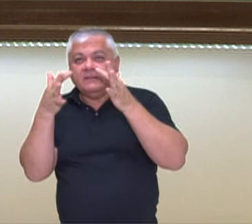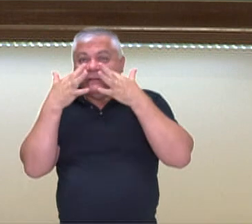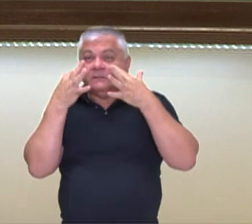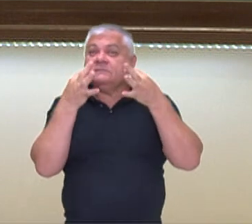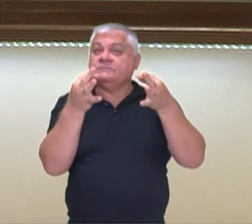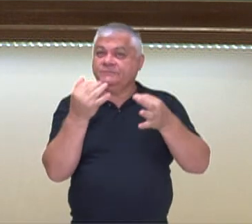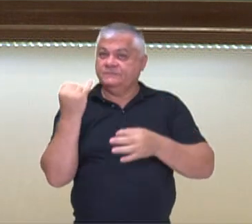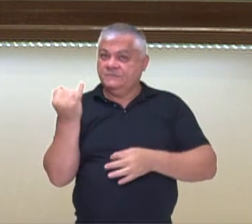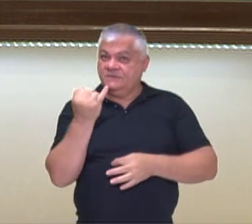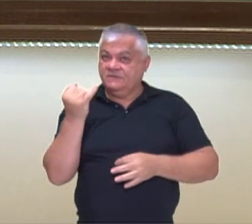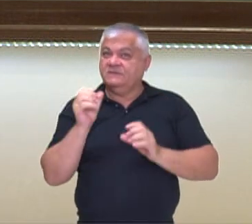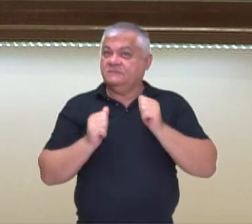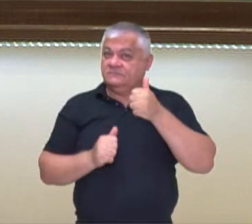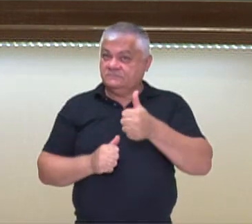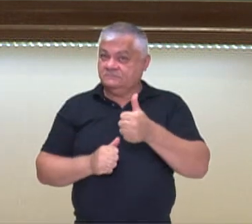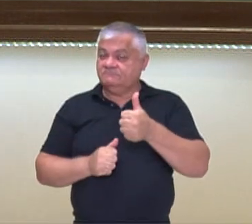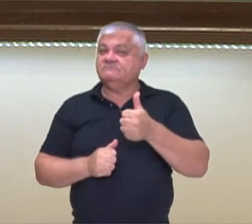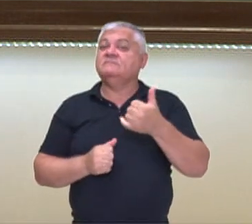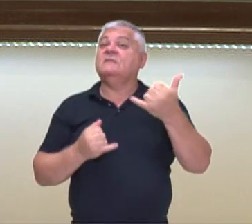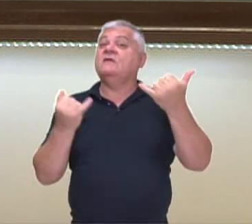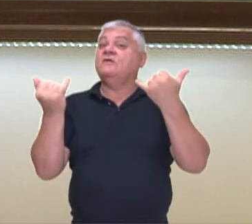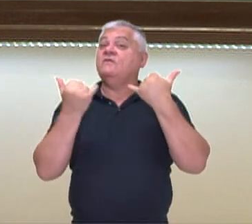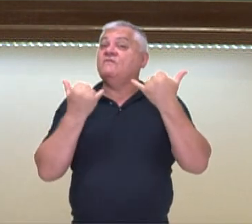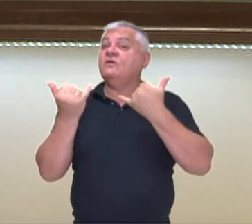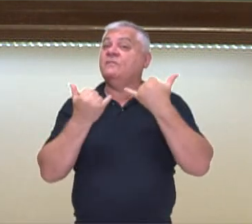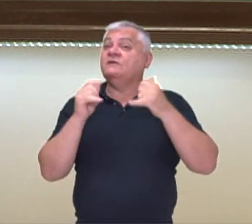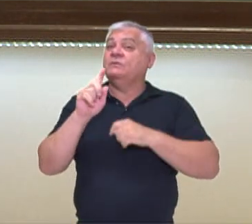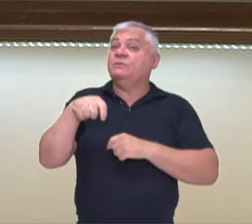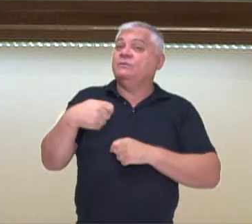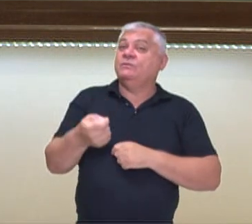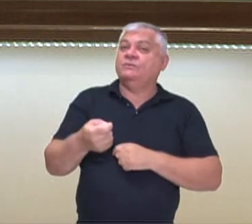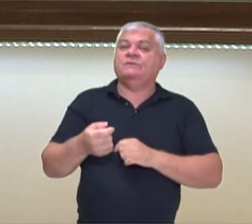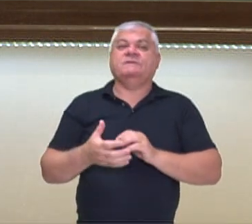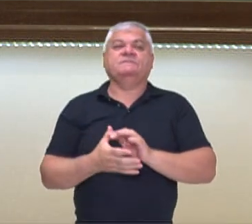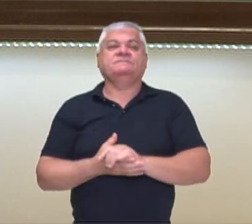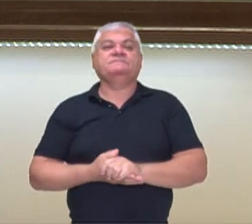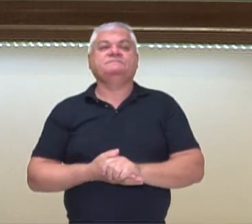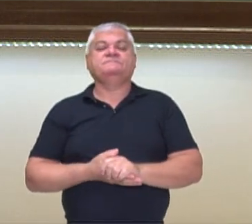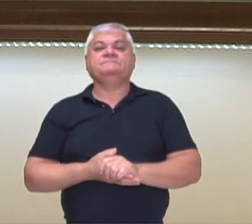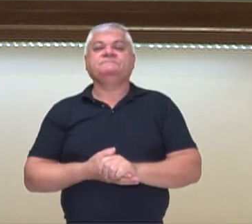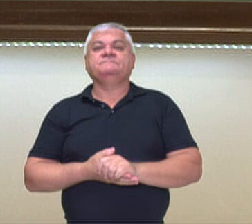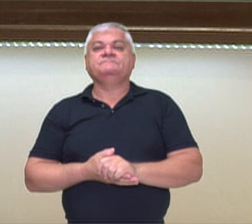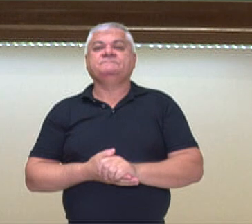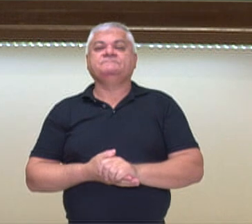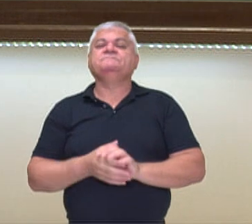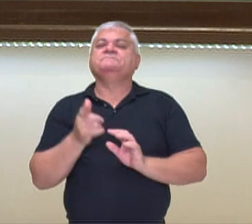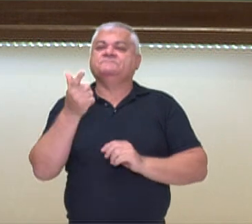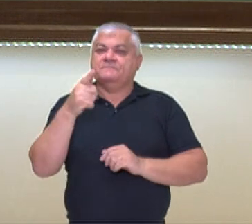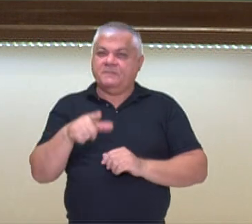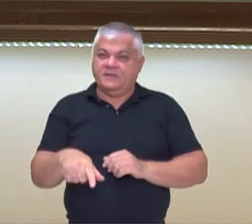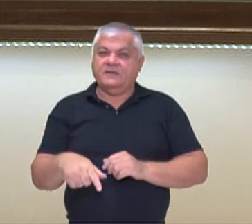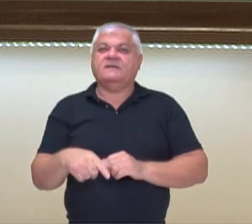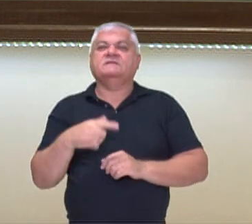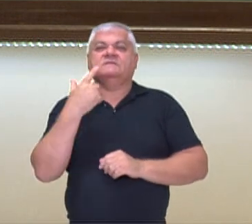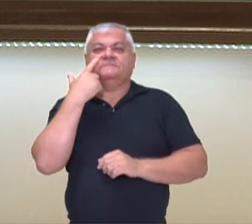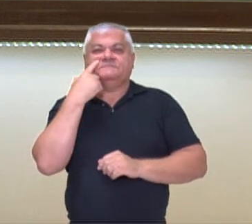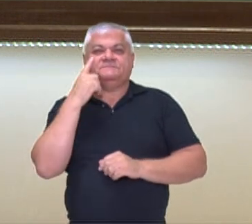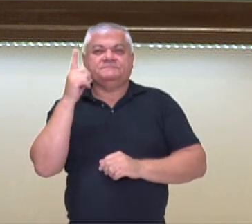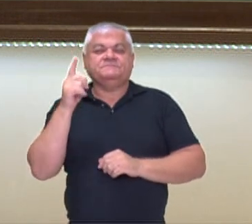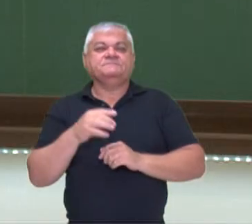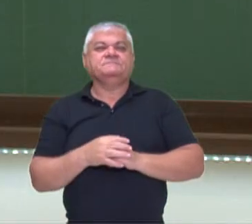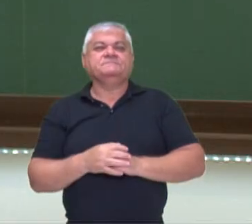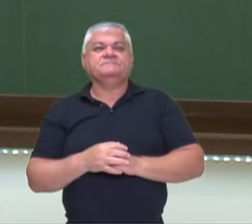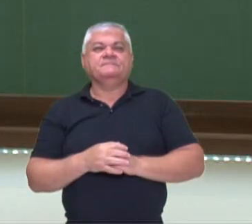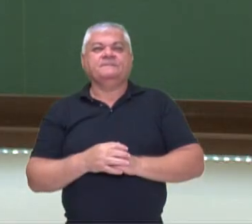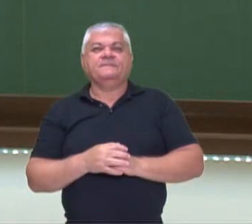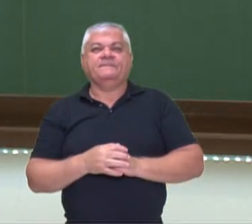nessa equação, tá? São informações sobre as substâncias. E ainda, o que mais que a gente pode observar aqui? Vamos